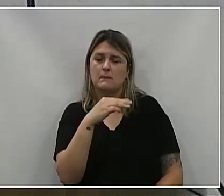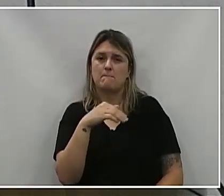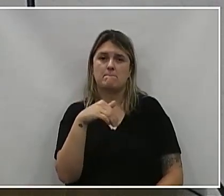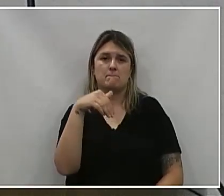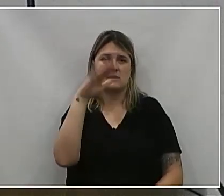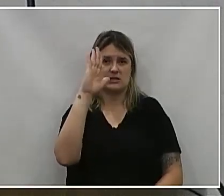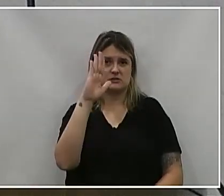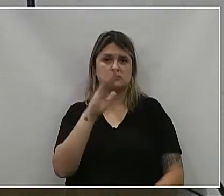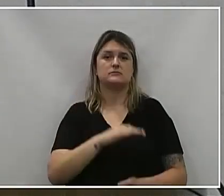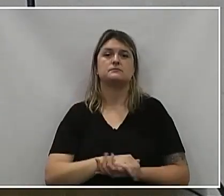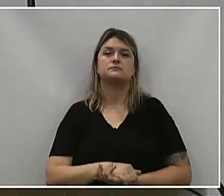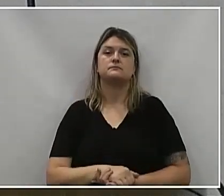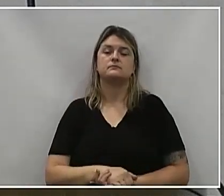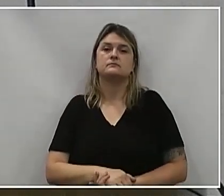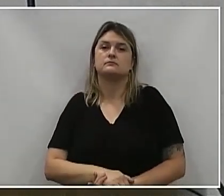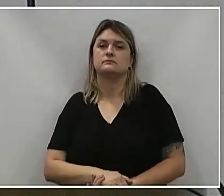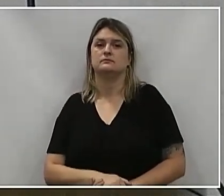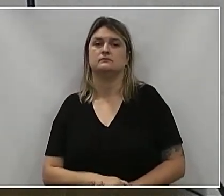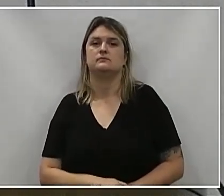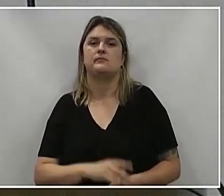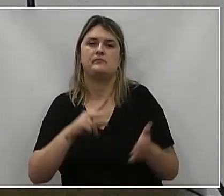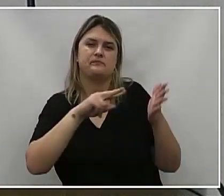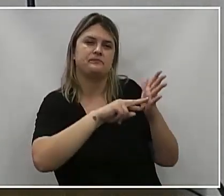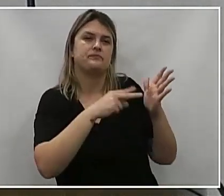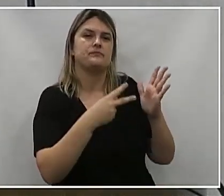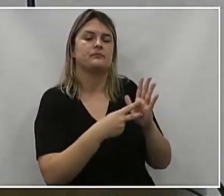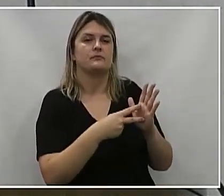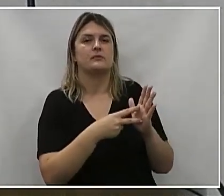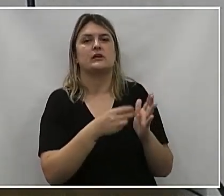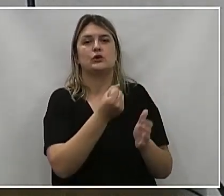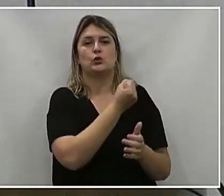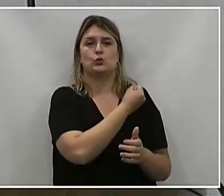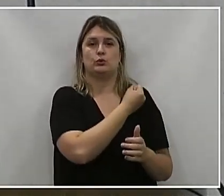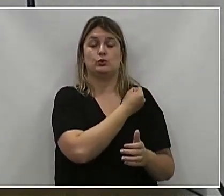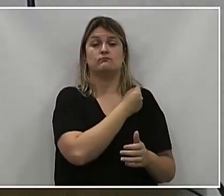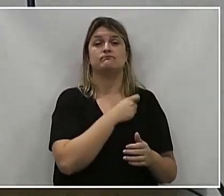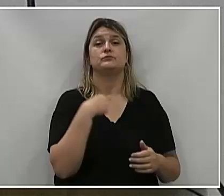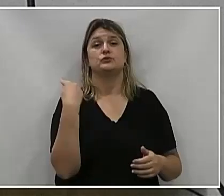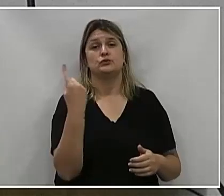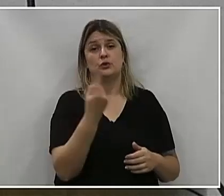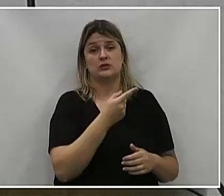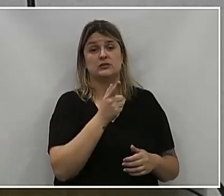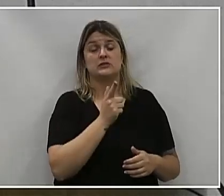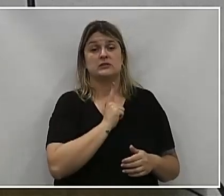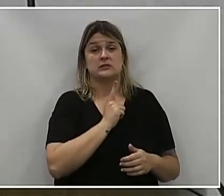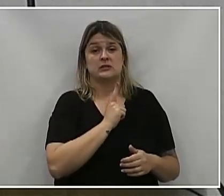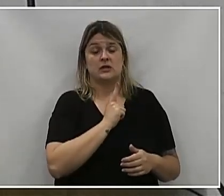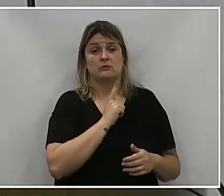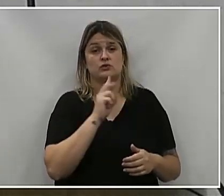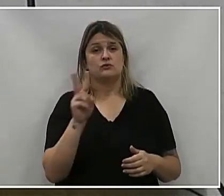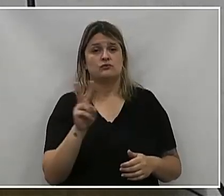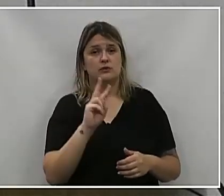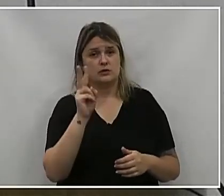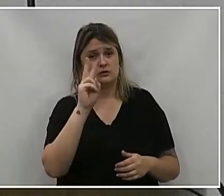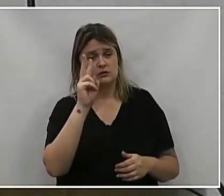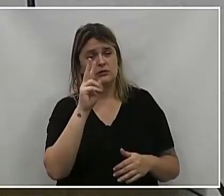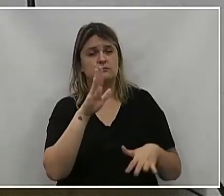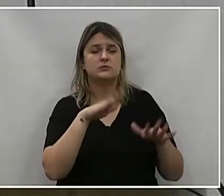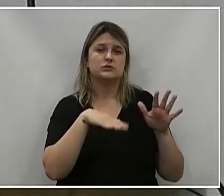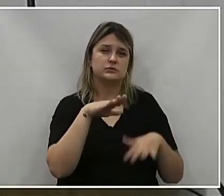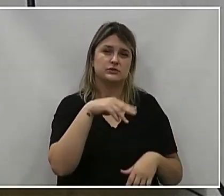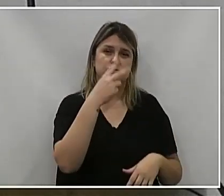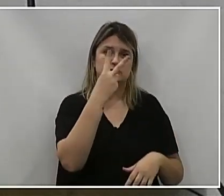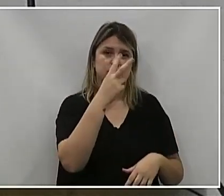seria arrecadado. Traduzindo em números isso, nós teríamos uma receita projetada na ordem